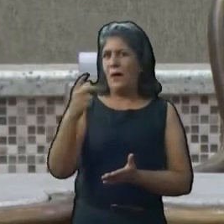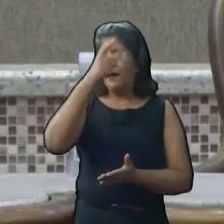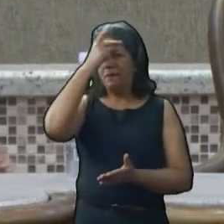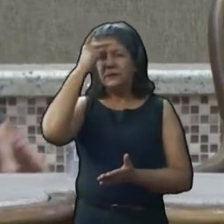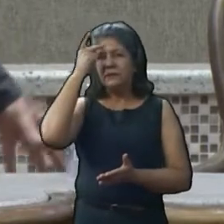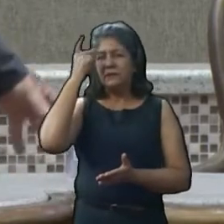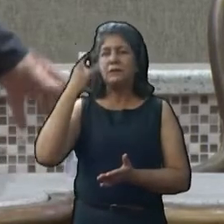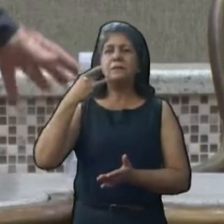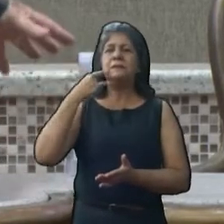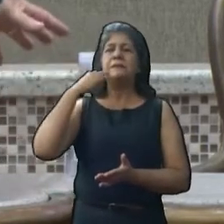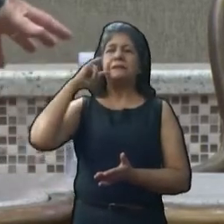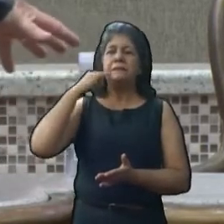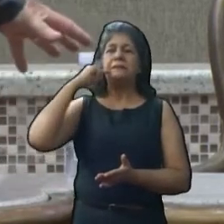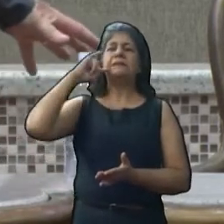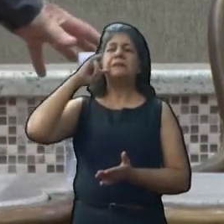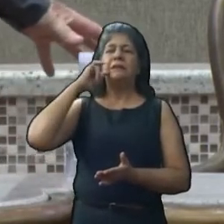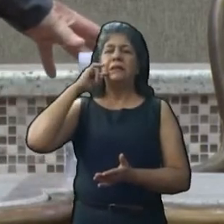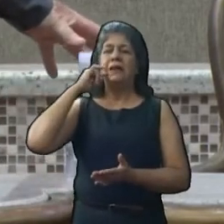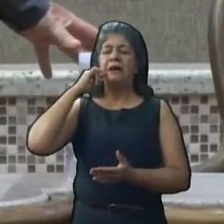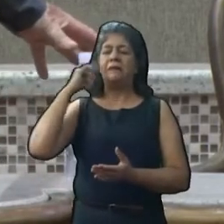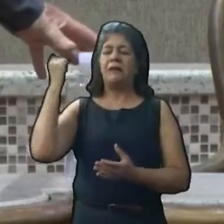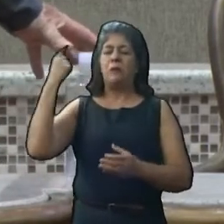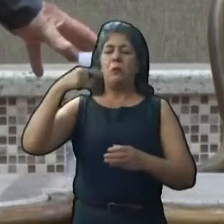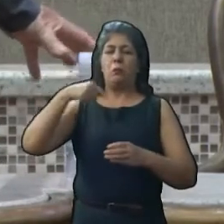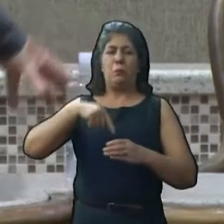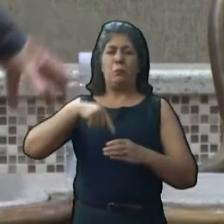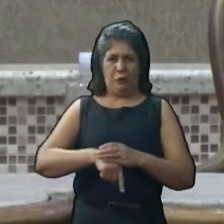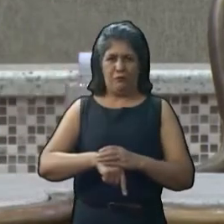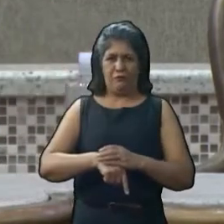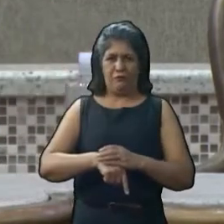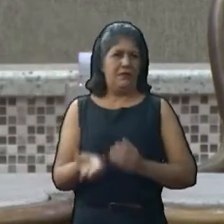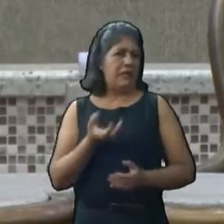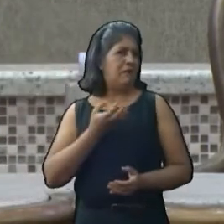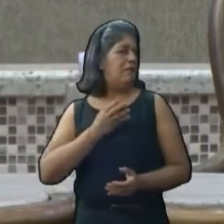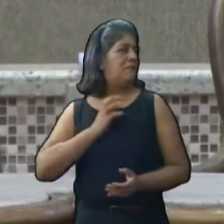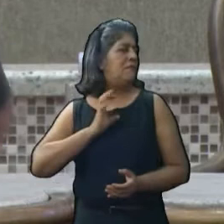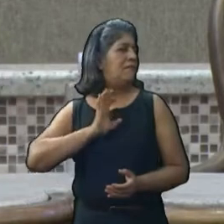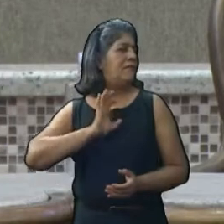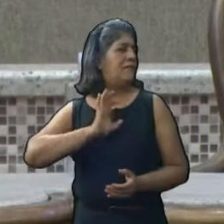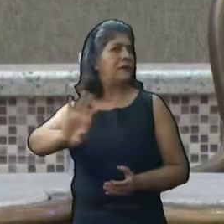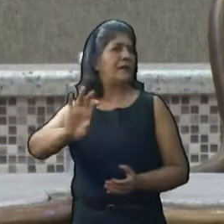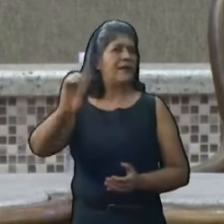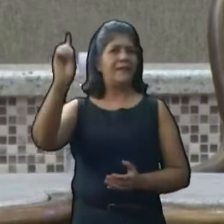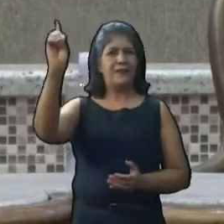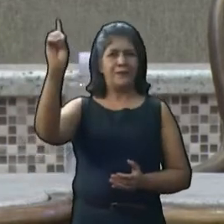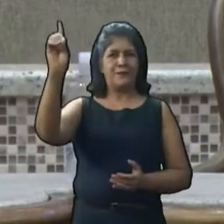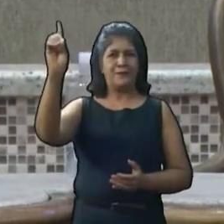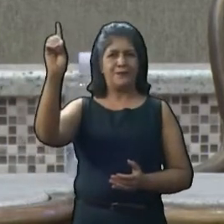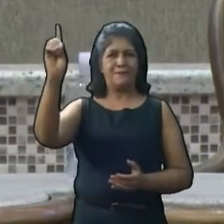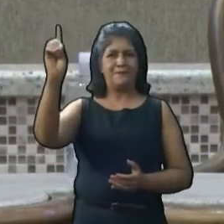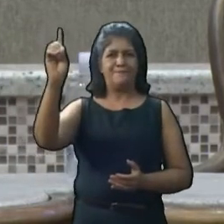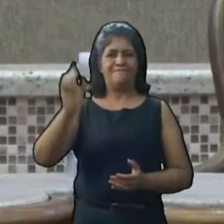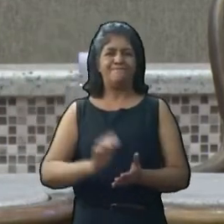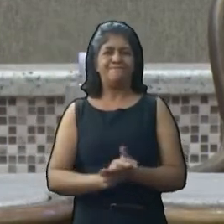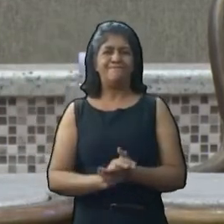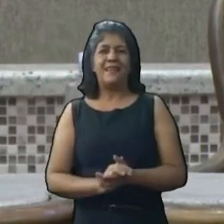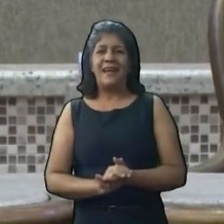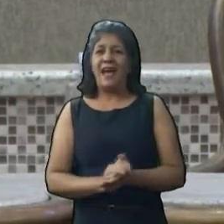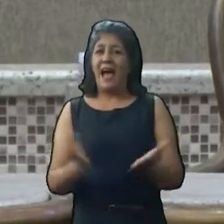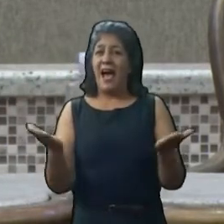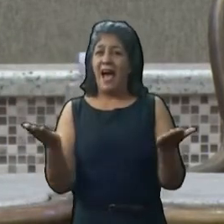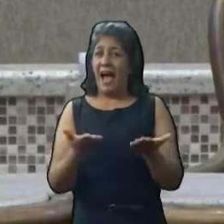quando ela mergulha a sua alma ea sua vida na presença de deus ela tem prazer de canta